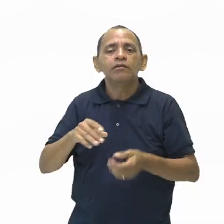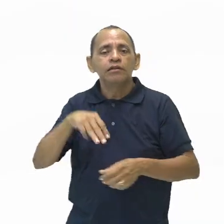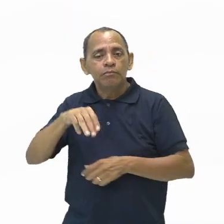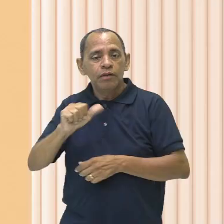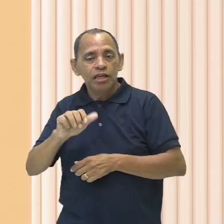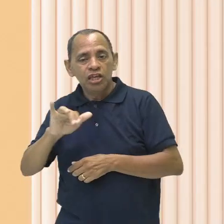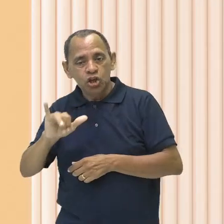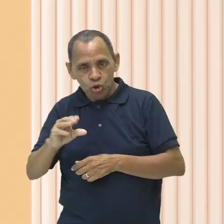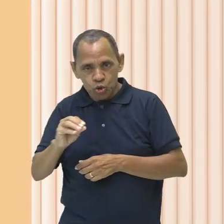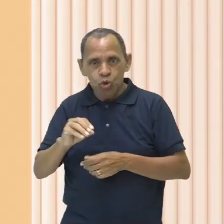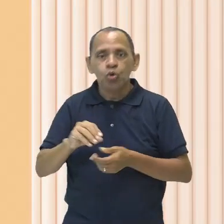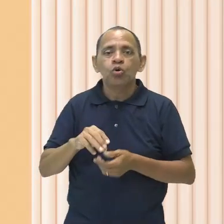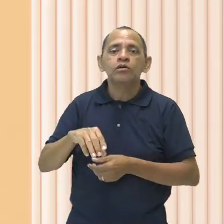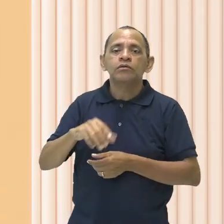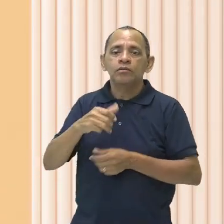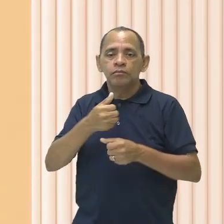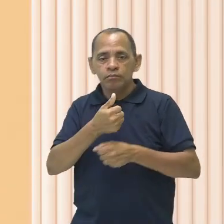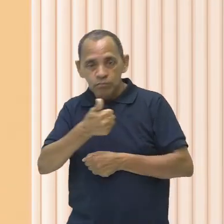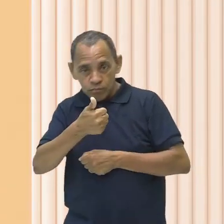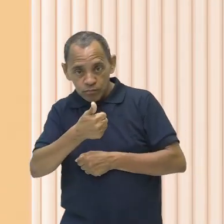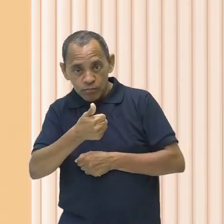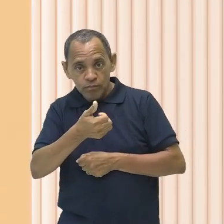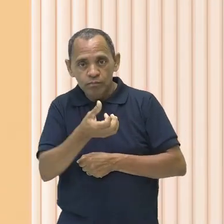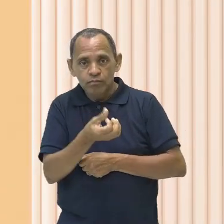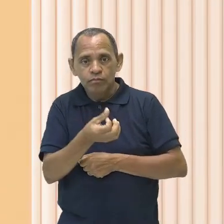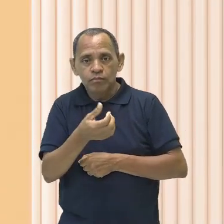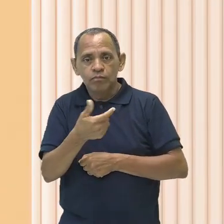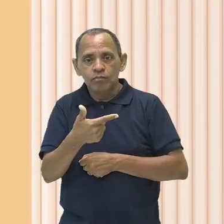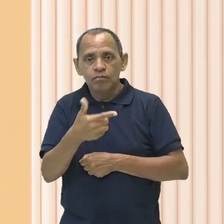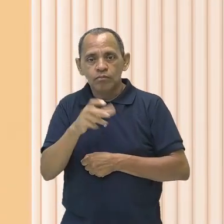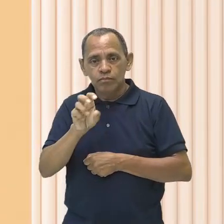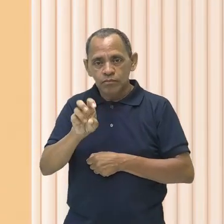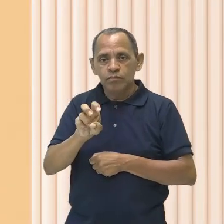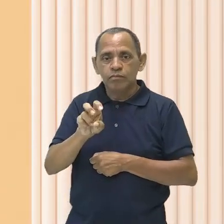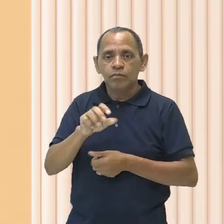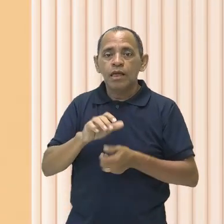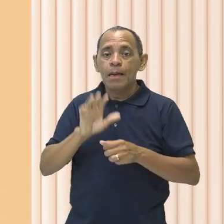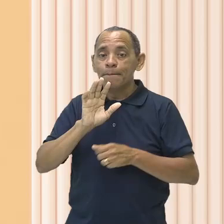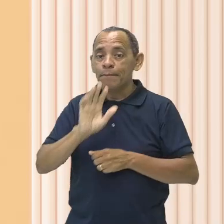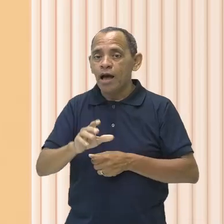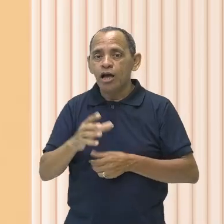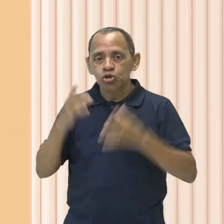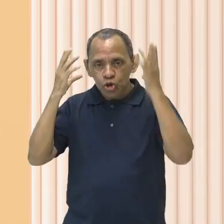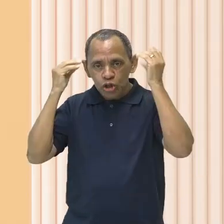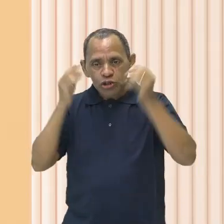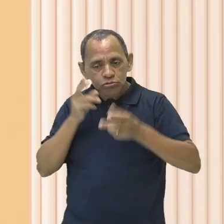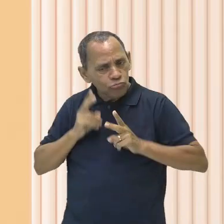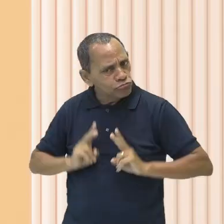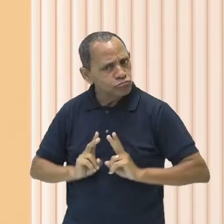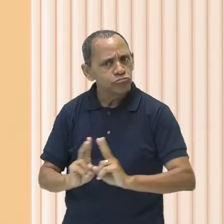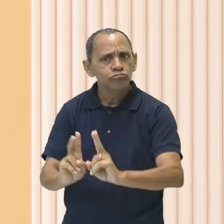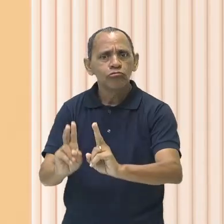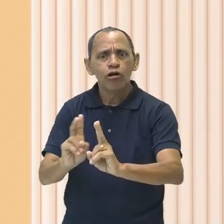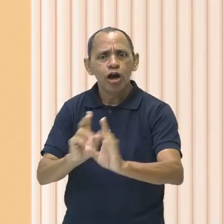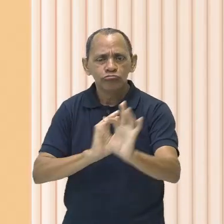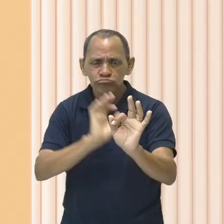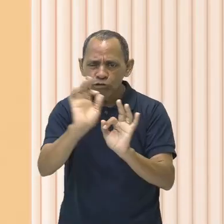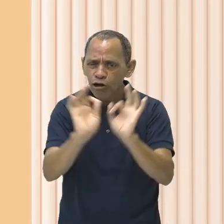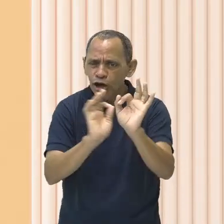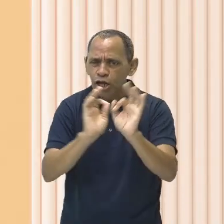1625. Mas os holandeses eles não desistiram. Eles continuaram planejando